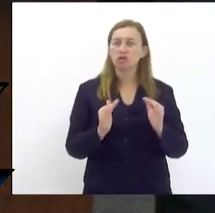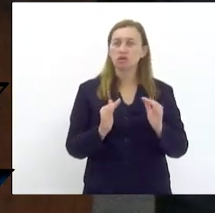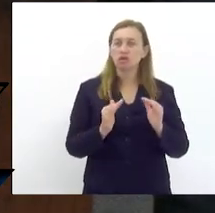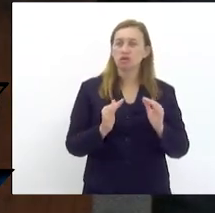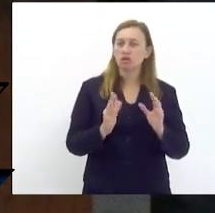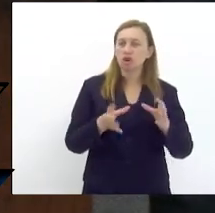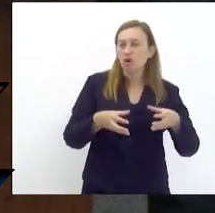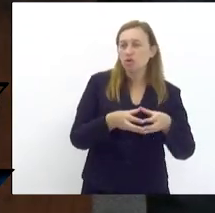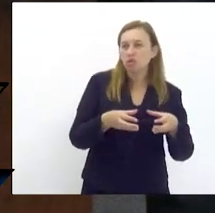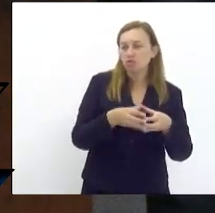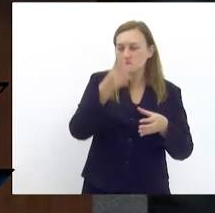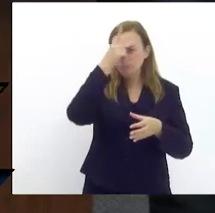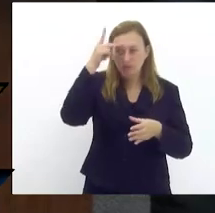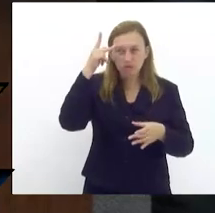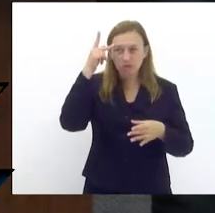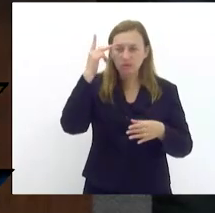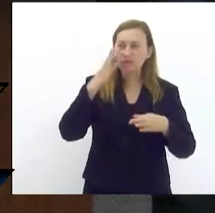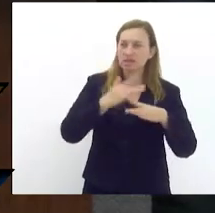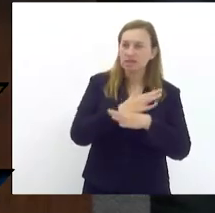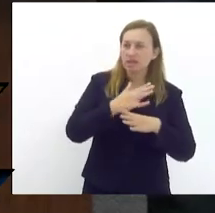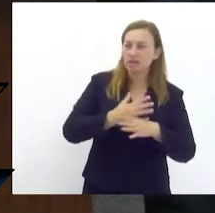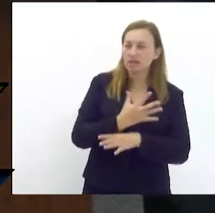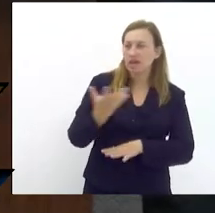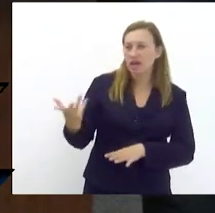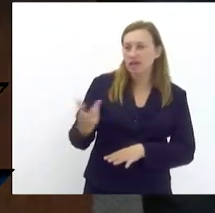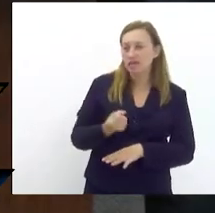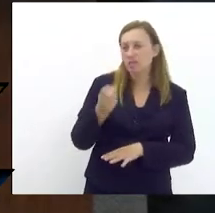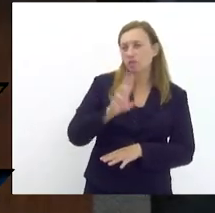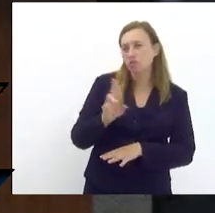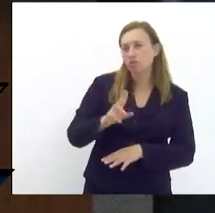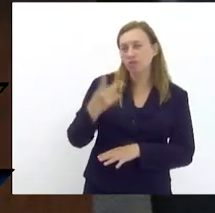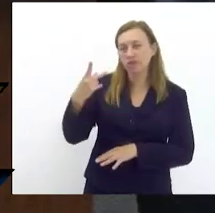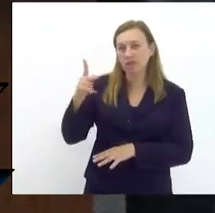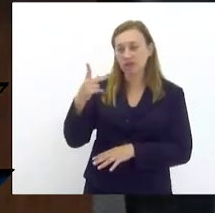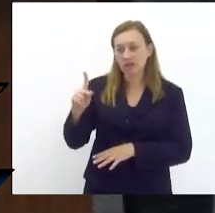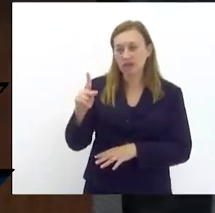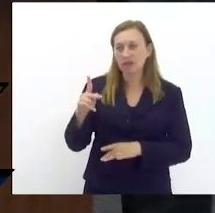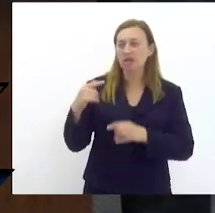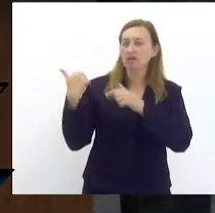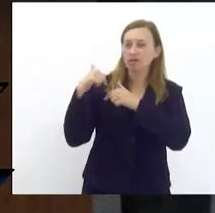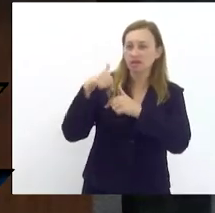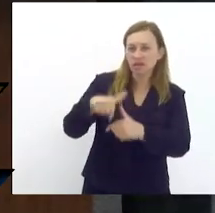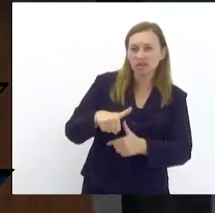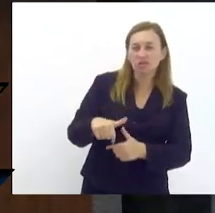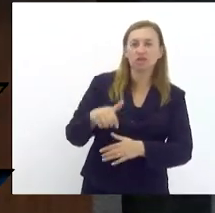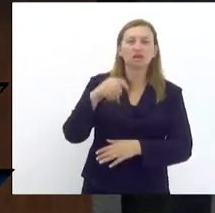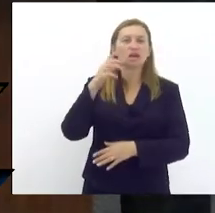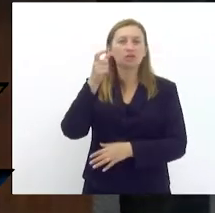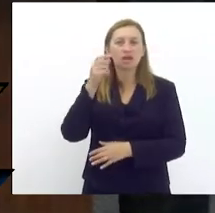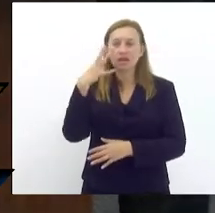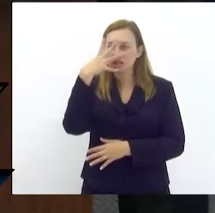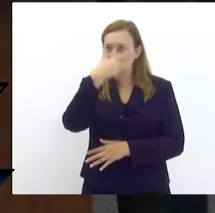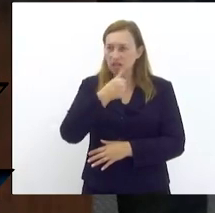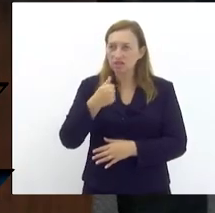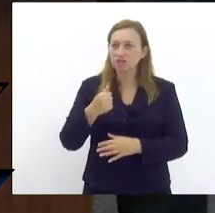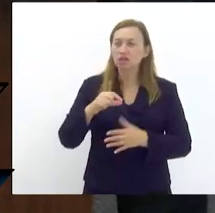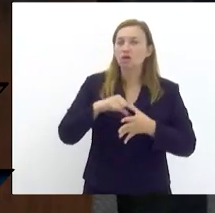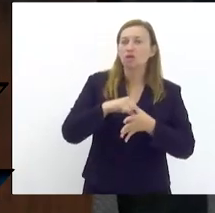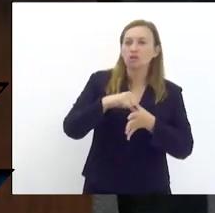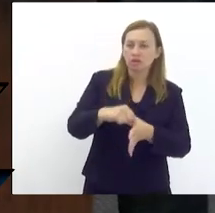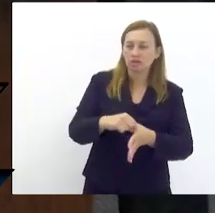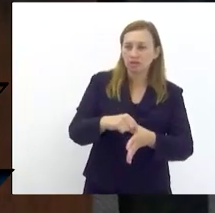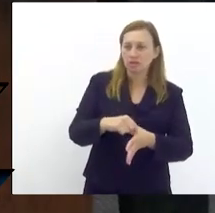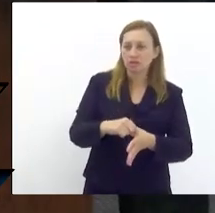o nome de Dom Waldir e aliás a cidade tem uma tradição presidente que é muito bonita onde os líderes religiosos